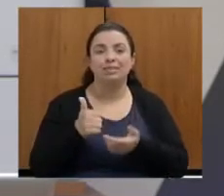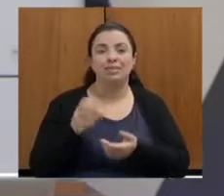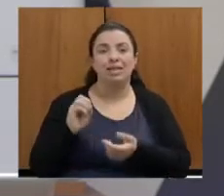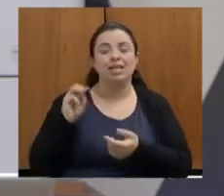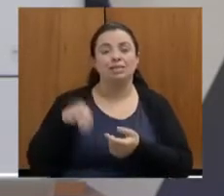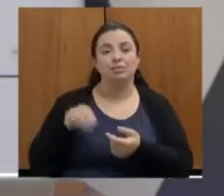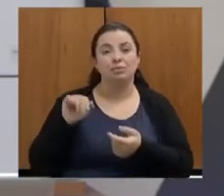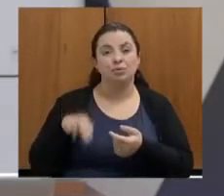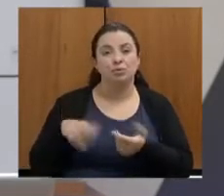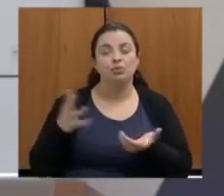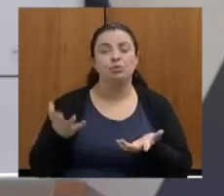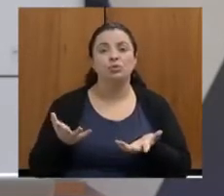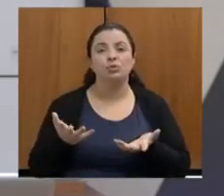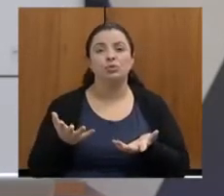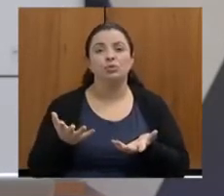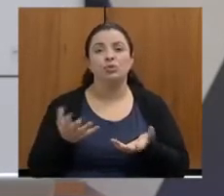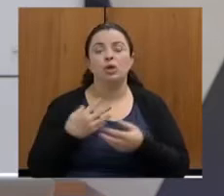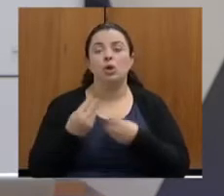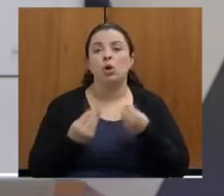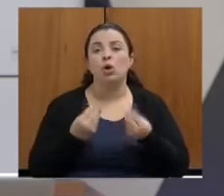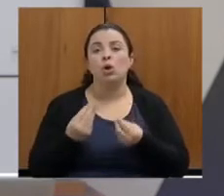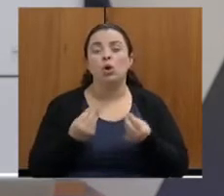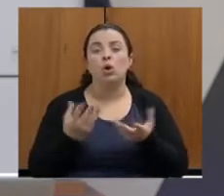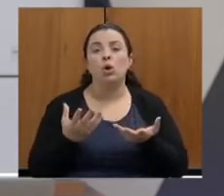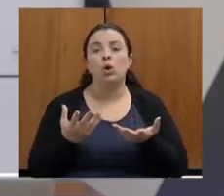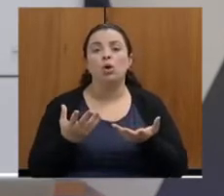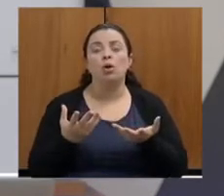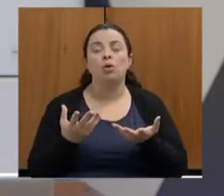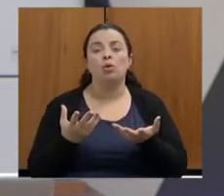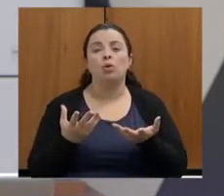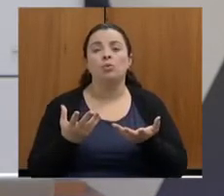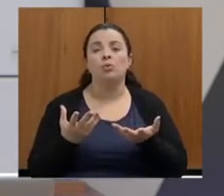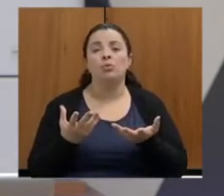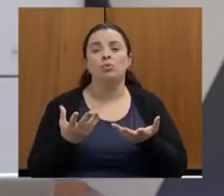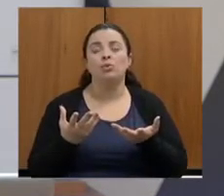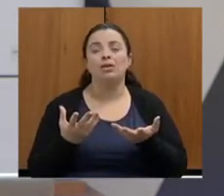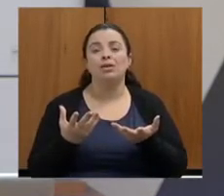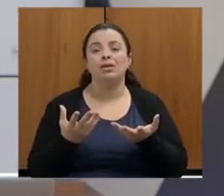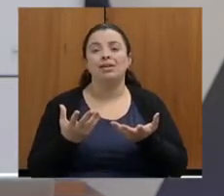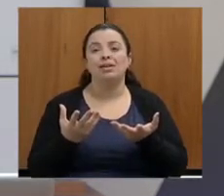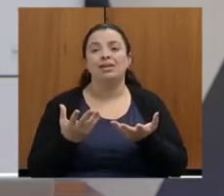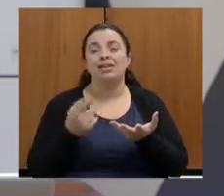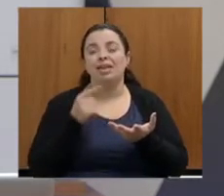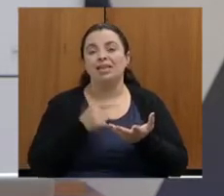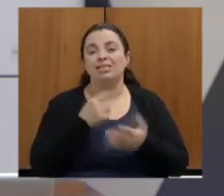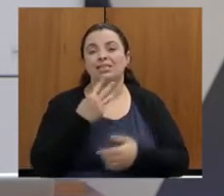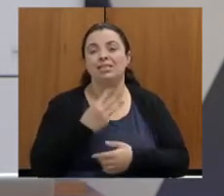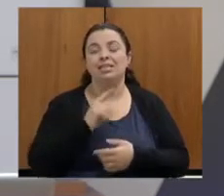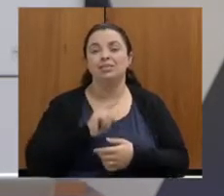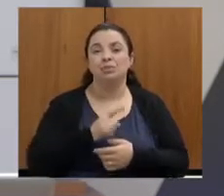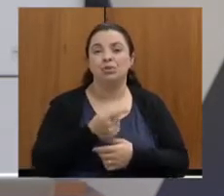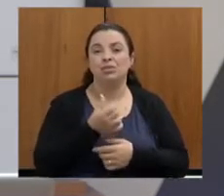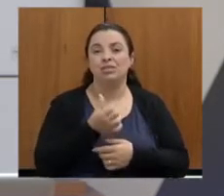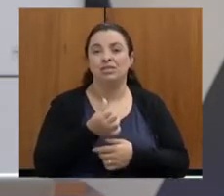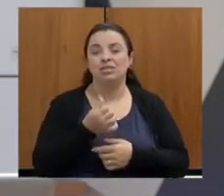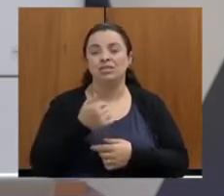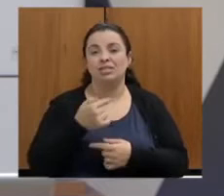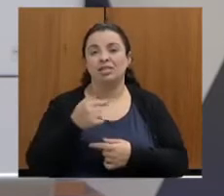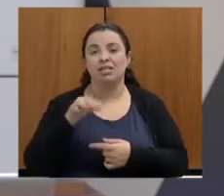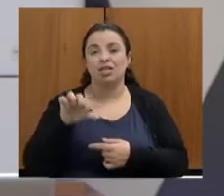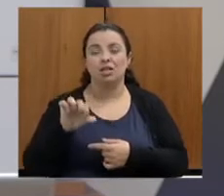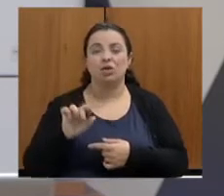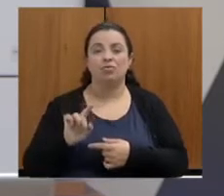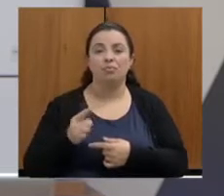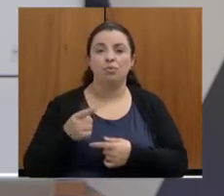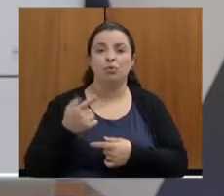minutos né sistematizar e mais ou menos dez minutos os 3 milhões 793 milhões seiscentos e setenta e nove